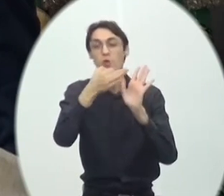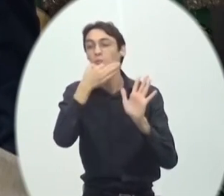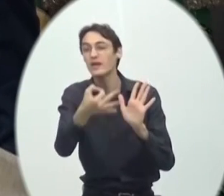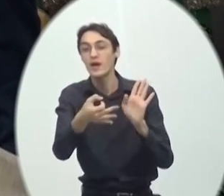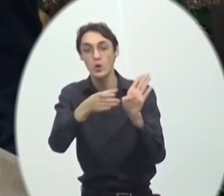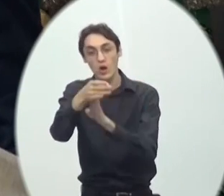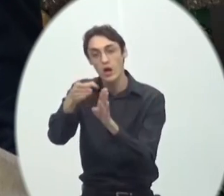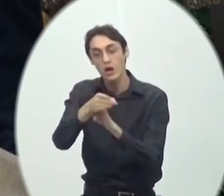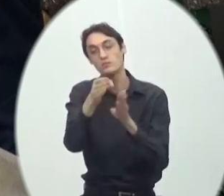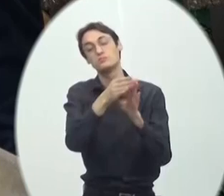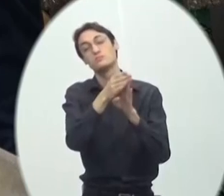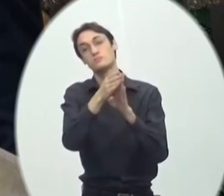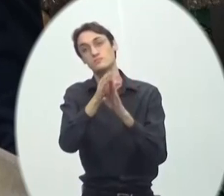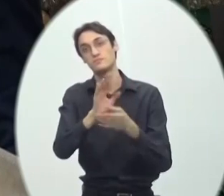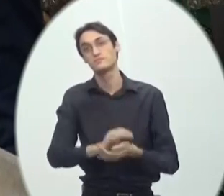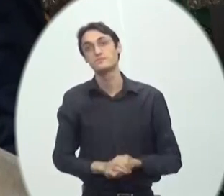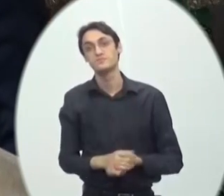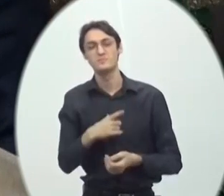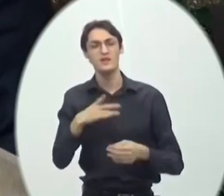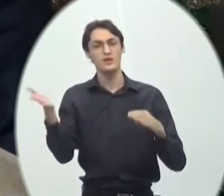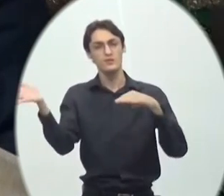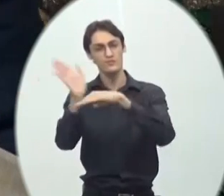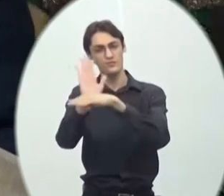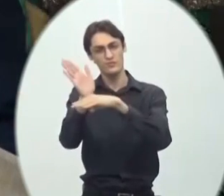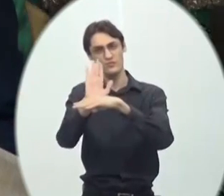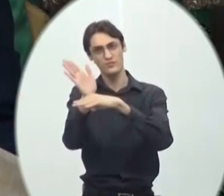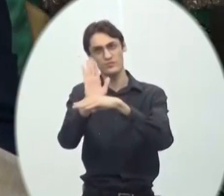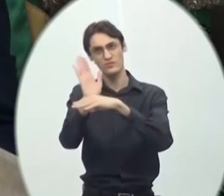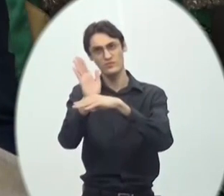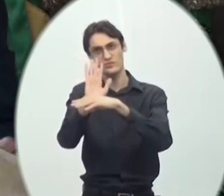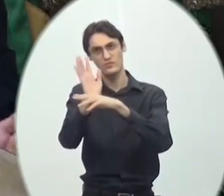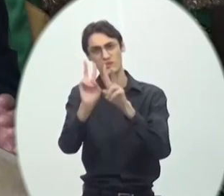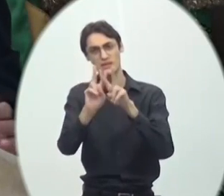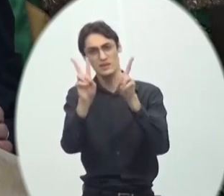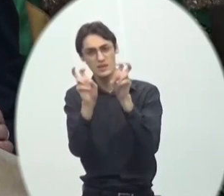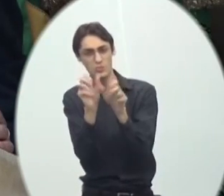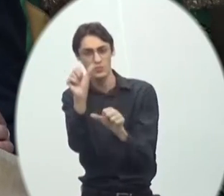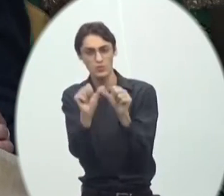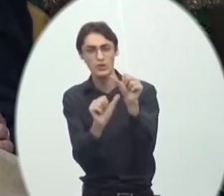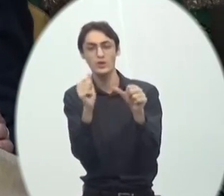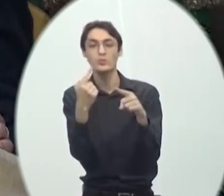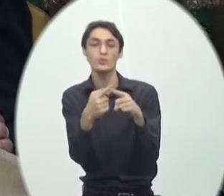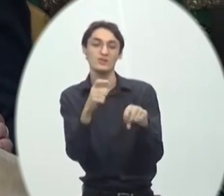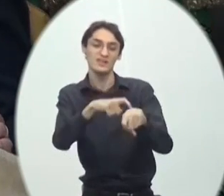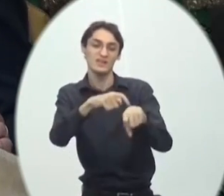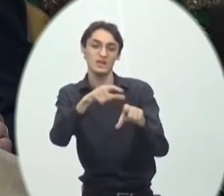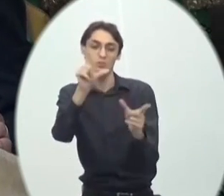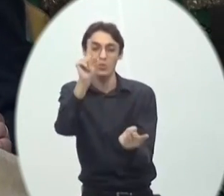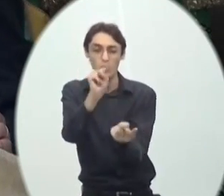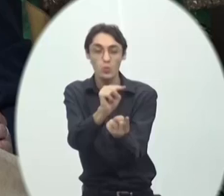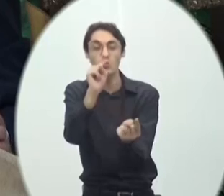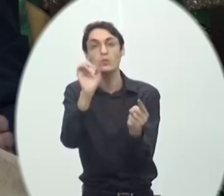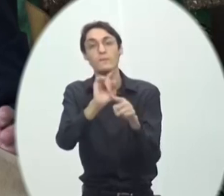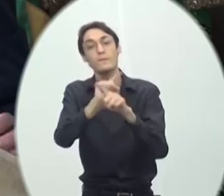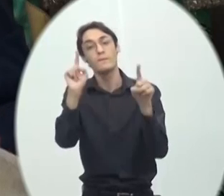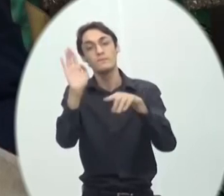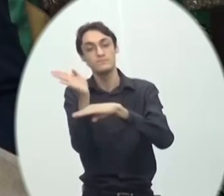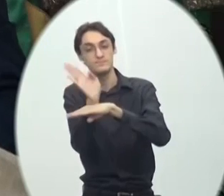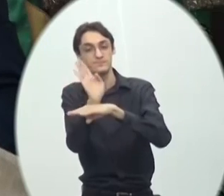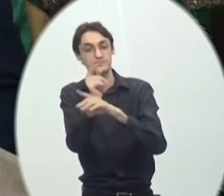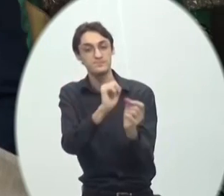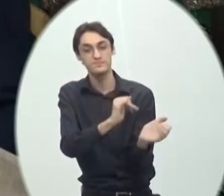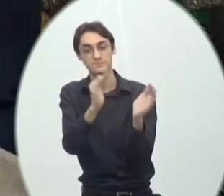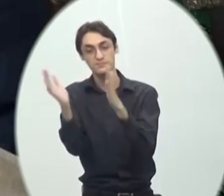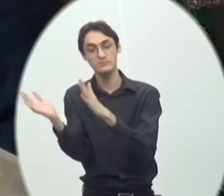importante. Eu tenho um pequeno videozinho para passar, estou mudando de assunto, porque é uma questão de tempo, mas eu tenho um videozinho para passar, porque eu apresentei na